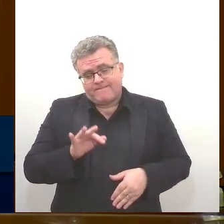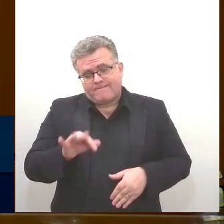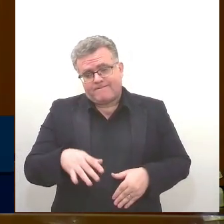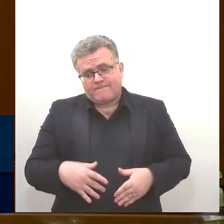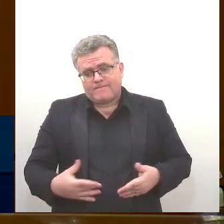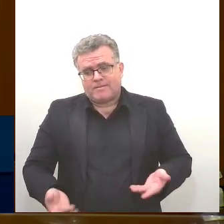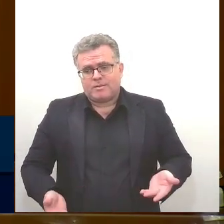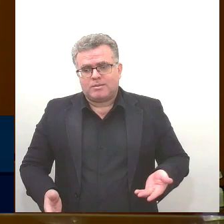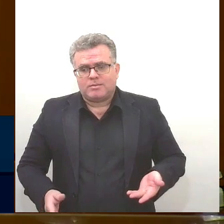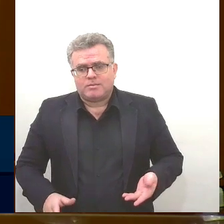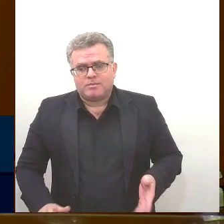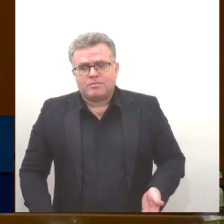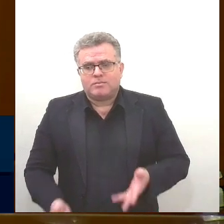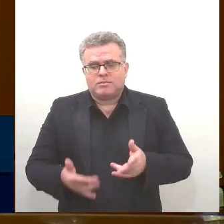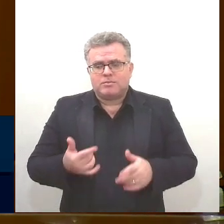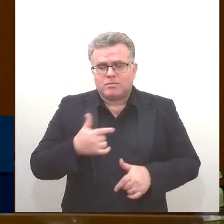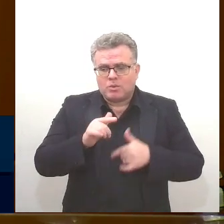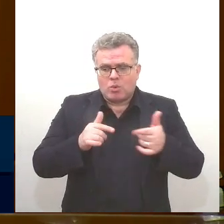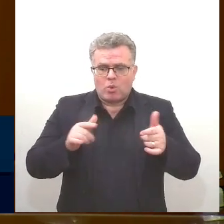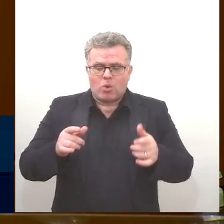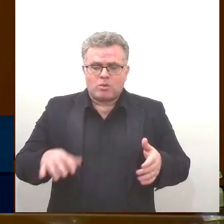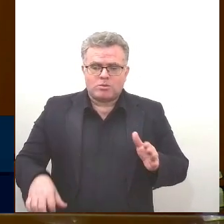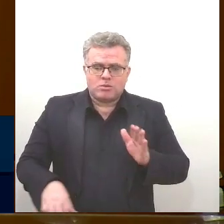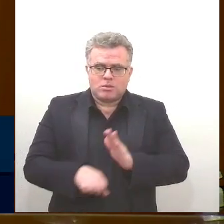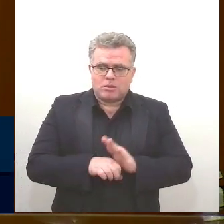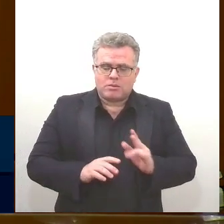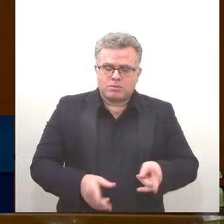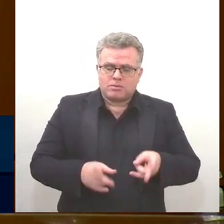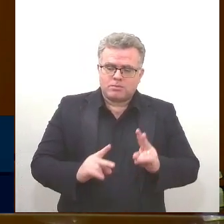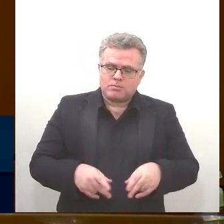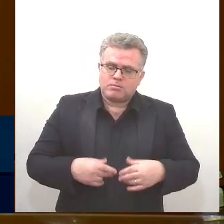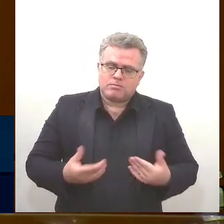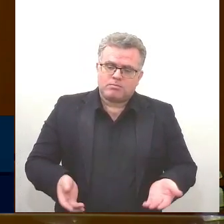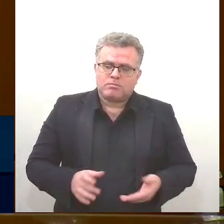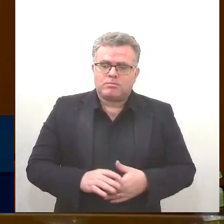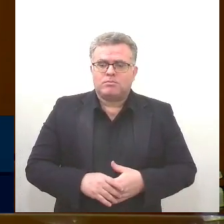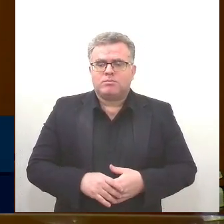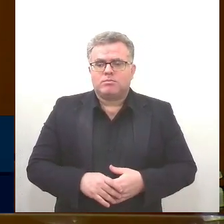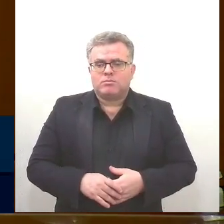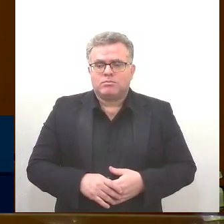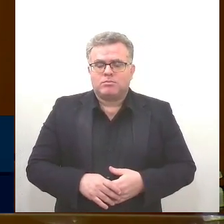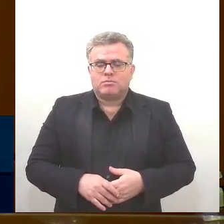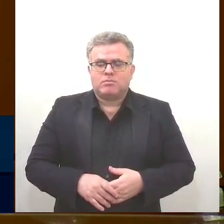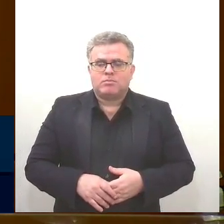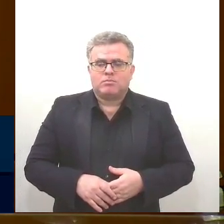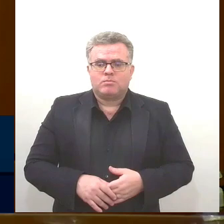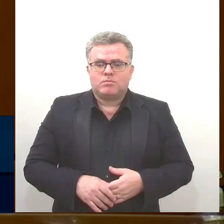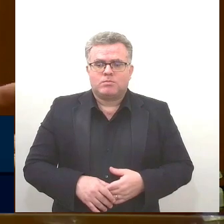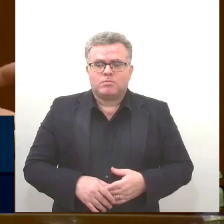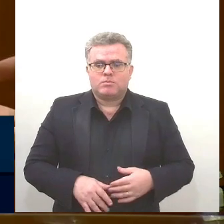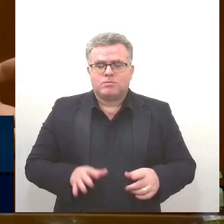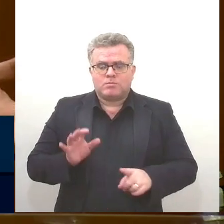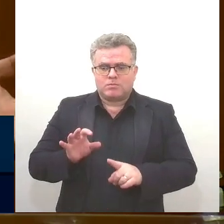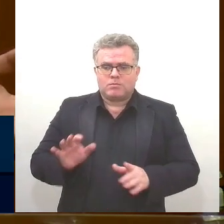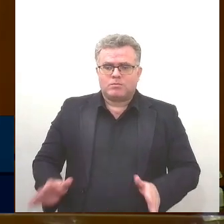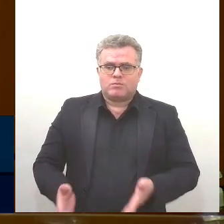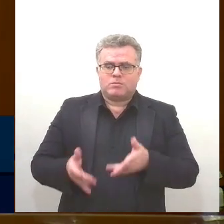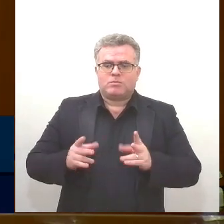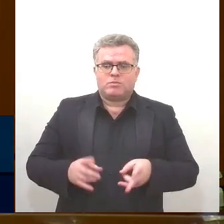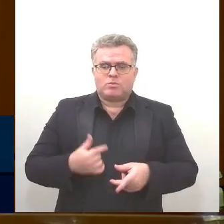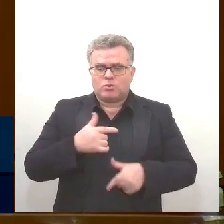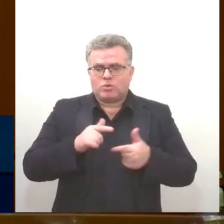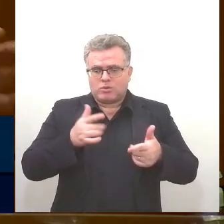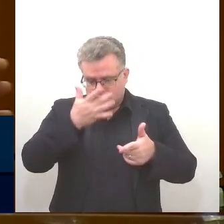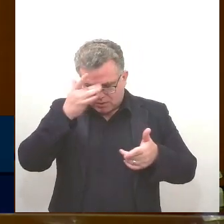outros crimes irá ser motivo de incentivo para que outras pessoas possam fazer o mesmo é